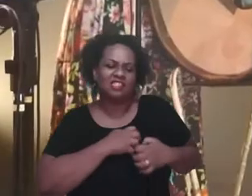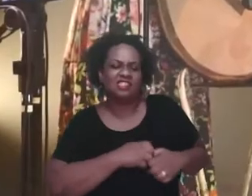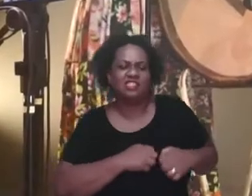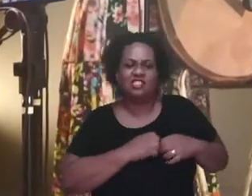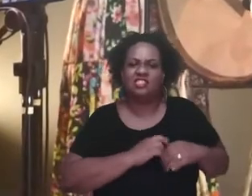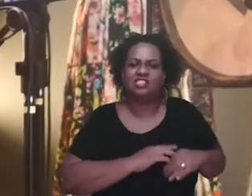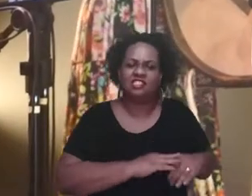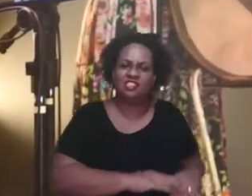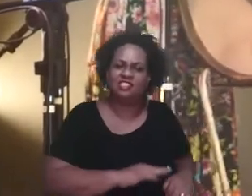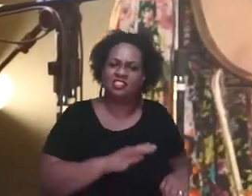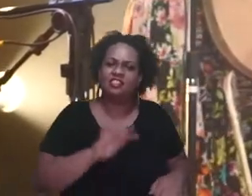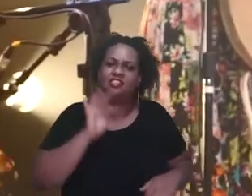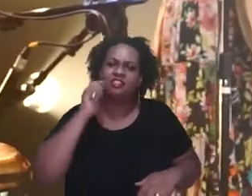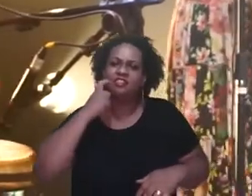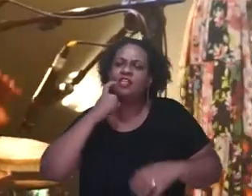coração